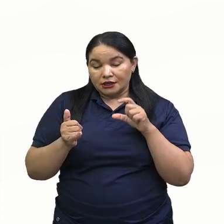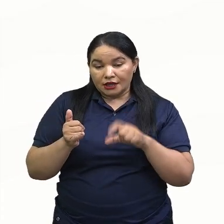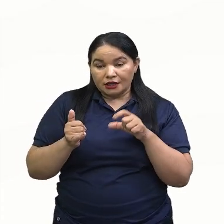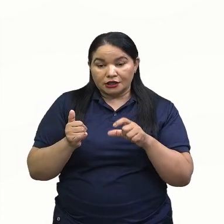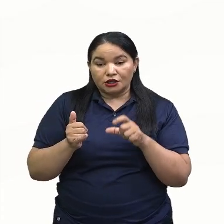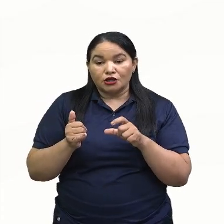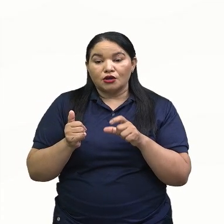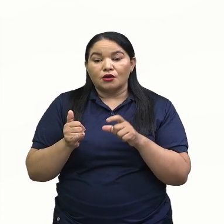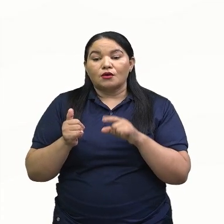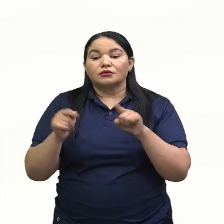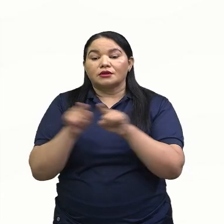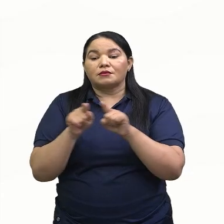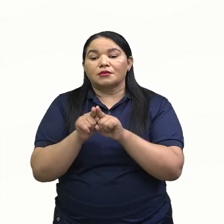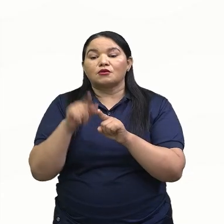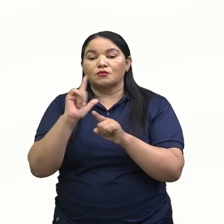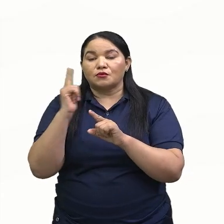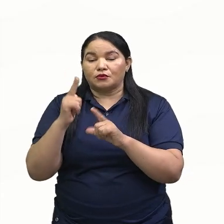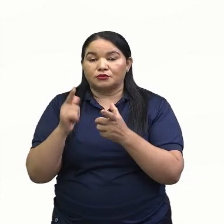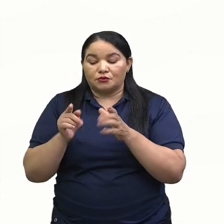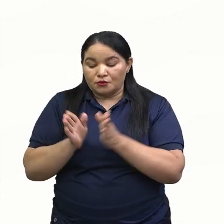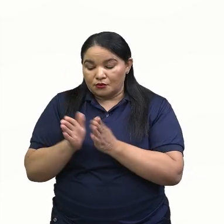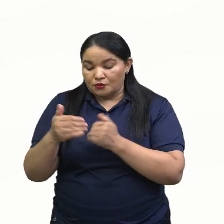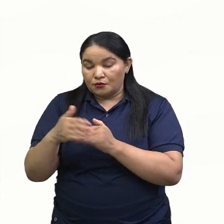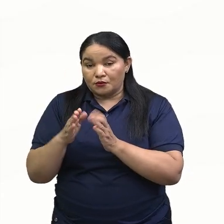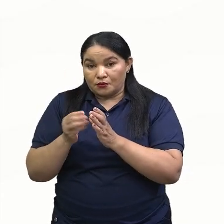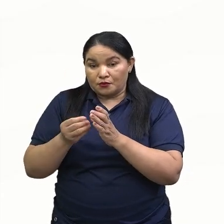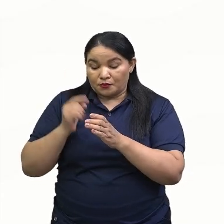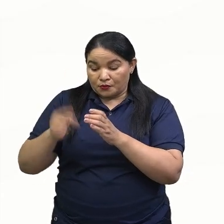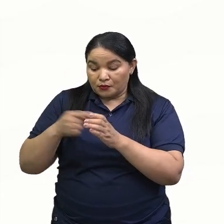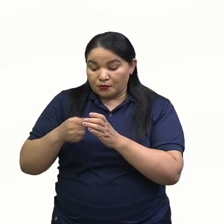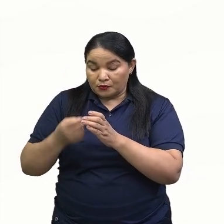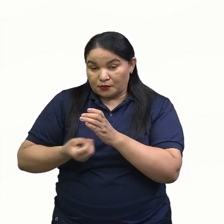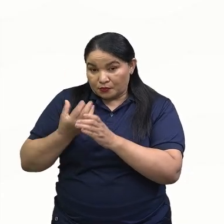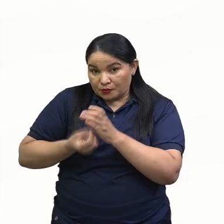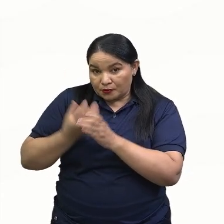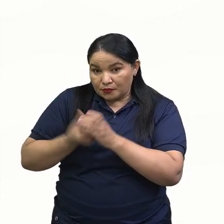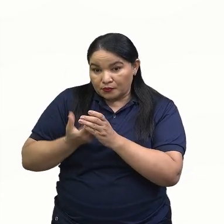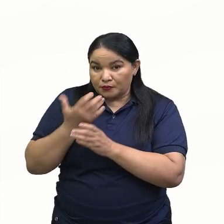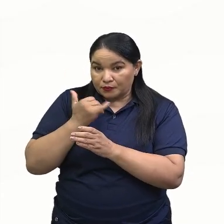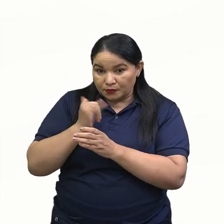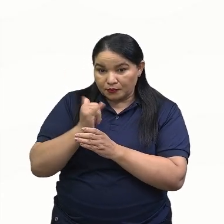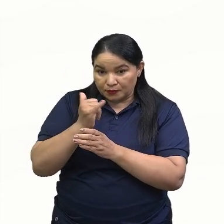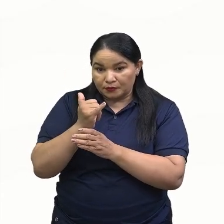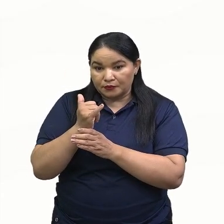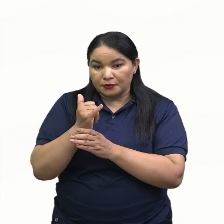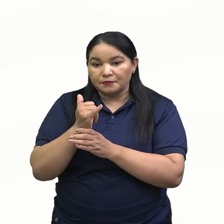temos o gerador, que é a fonte, tem o gerador,